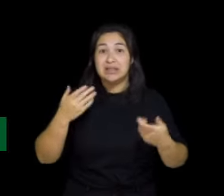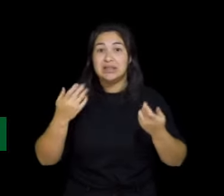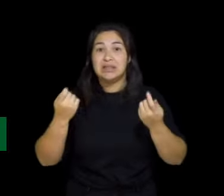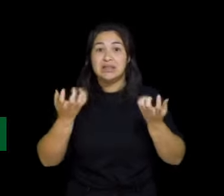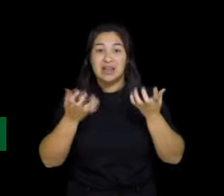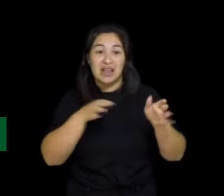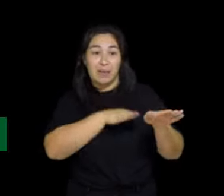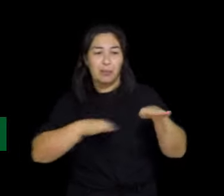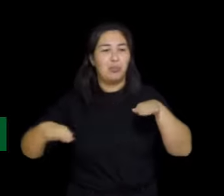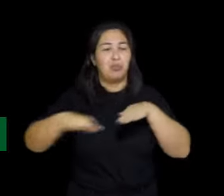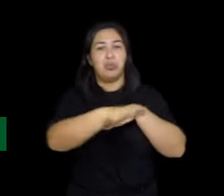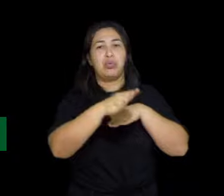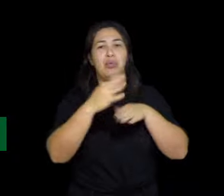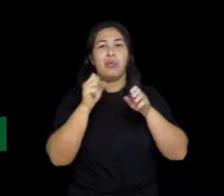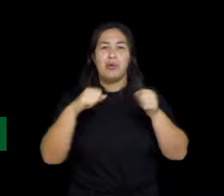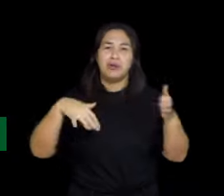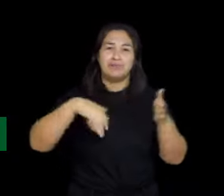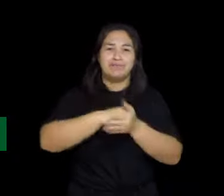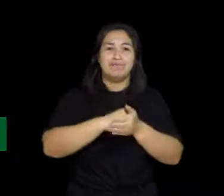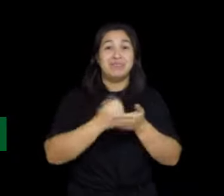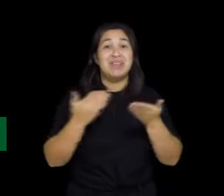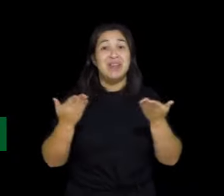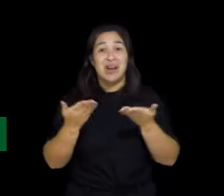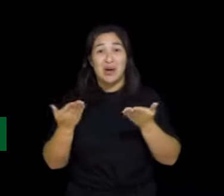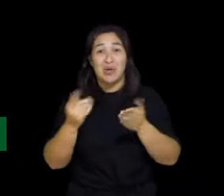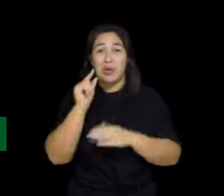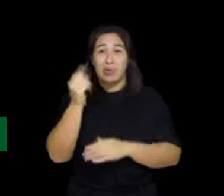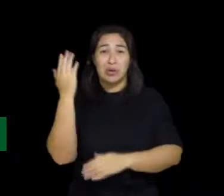final de semana, duas pessoas foram vítimas